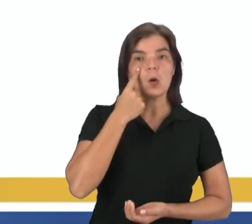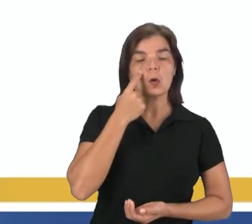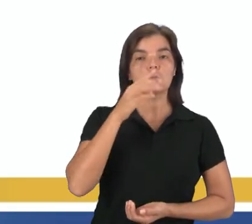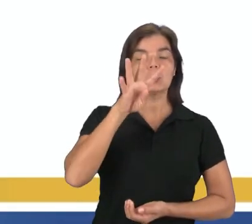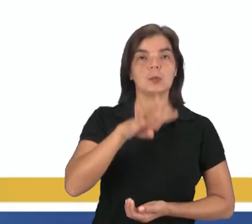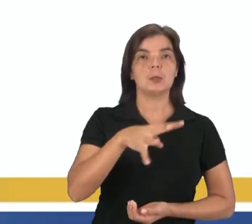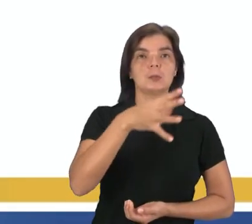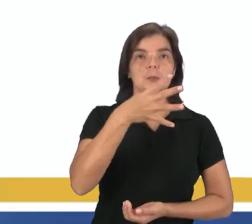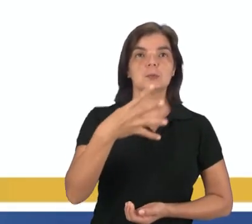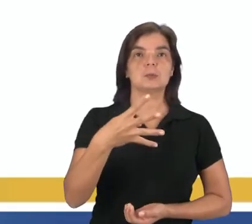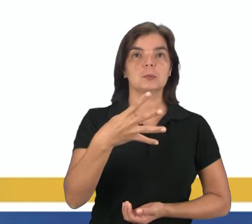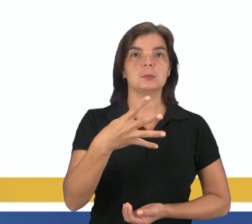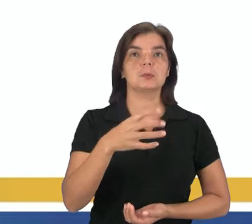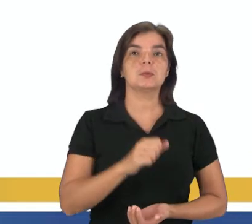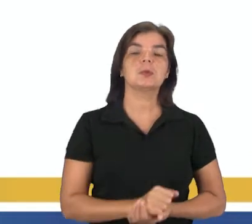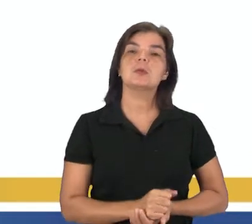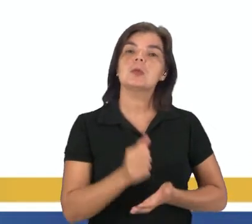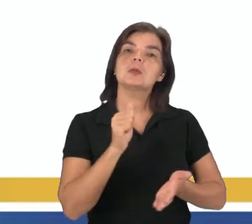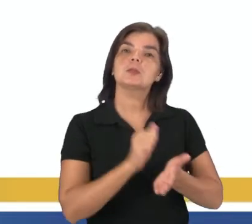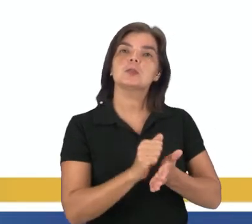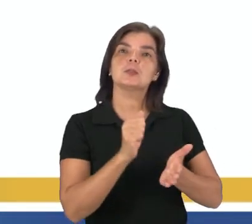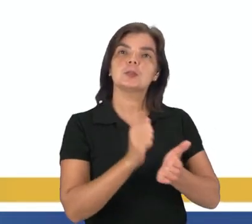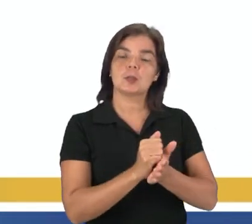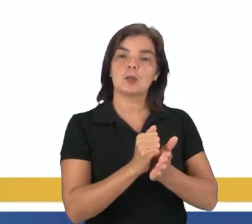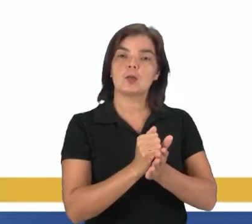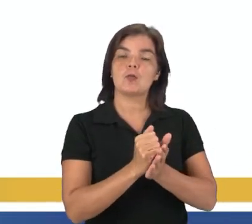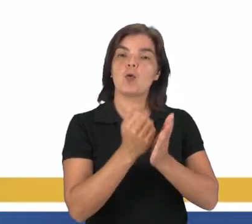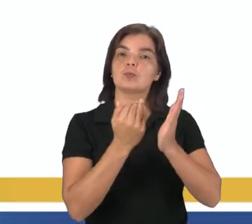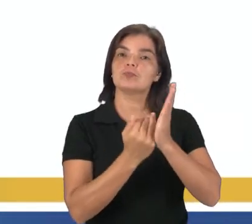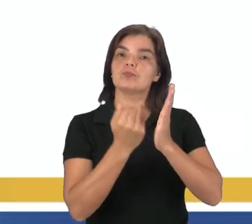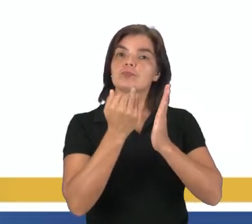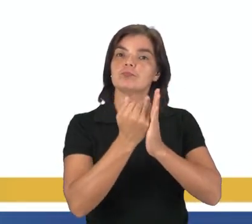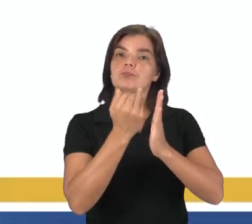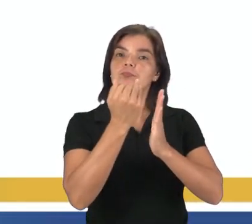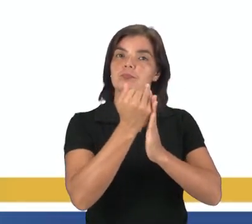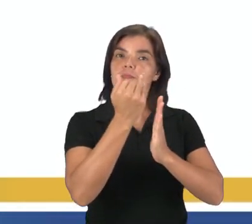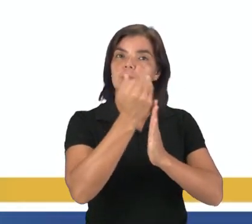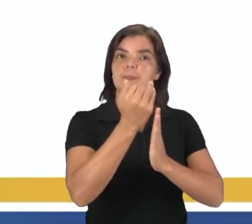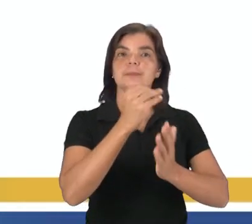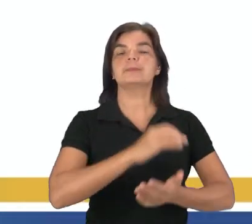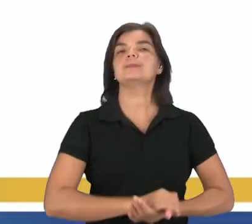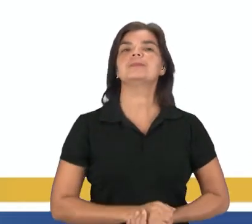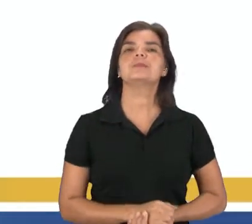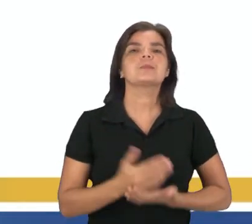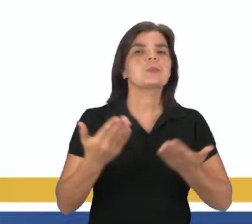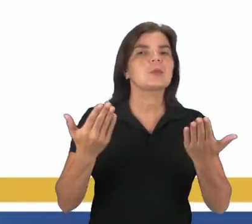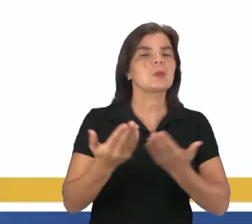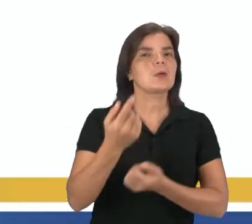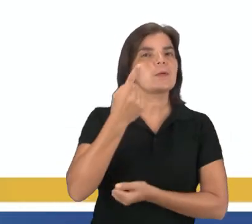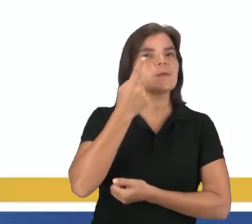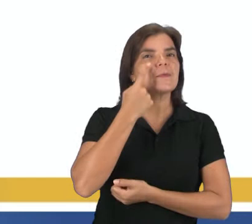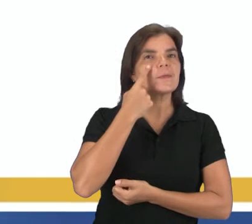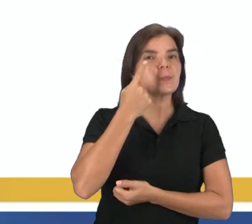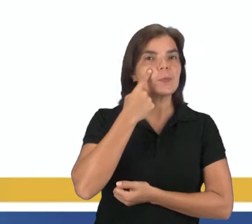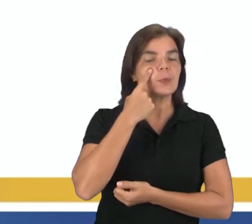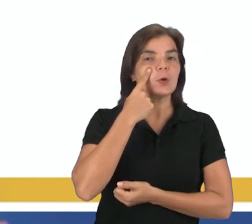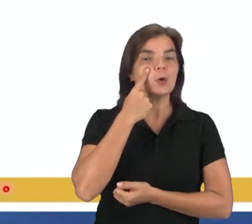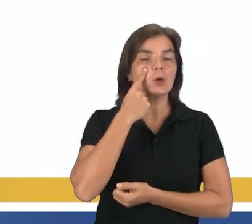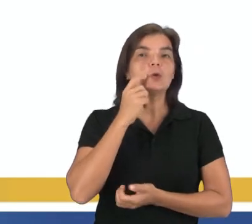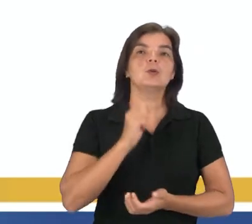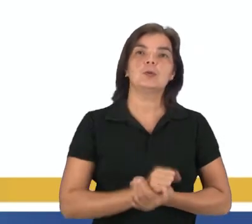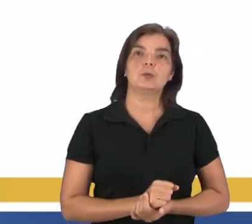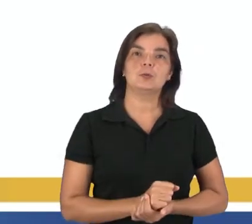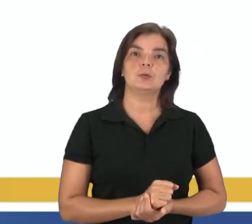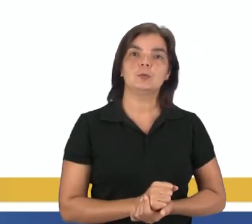Observe os números da tabela abaixo e escreva em ordem crescente. Agora, nós vamos escrever do